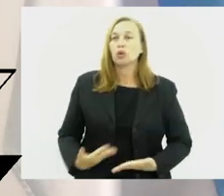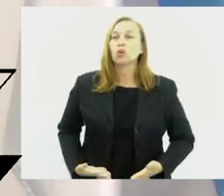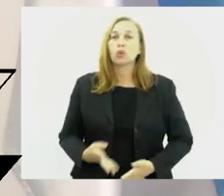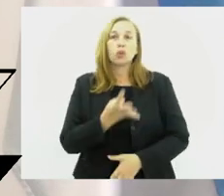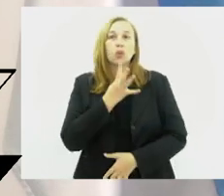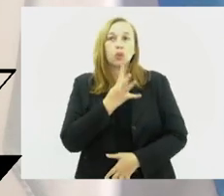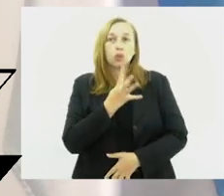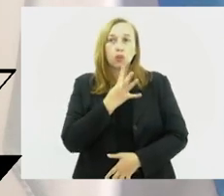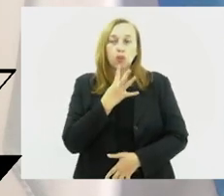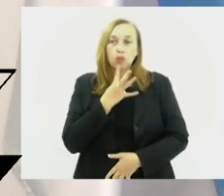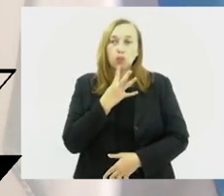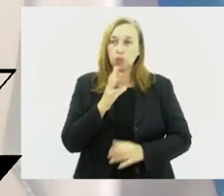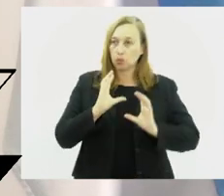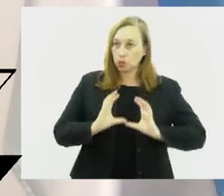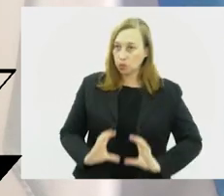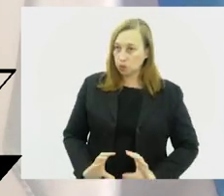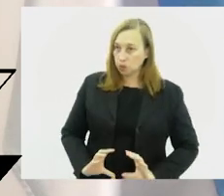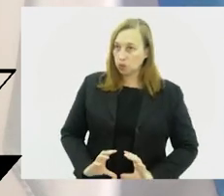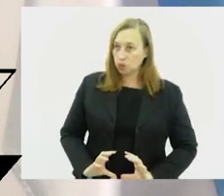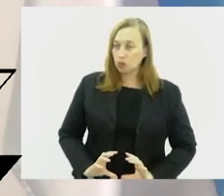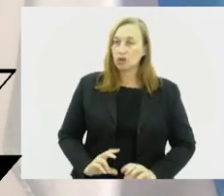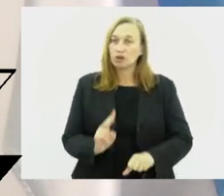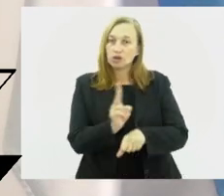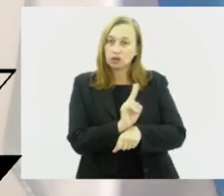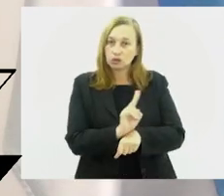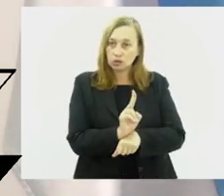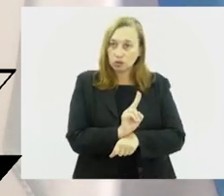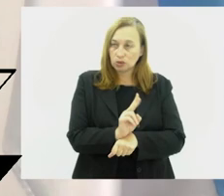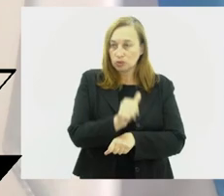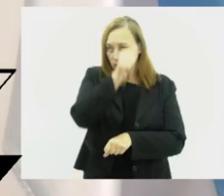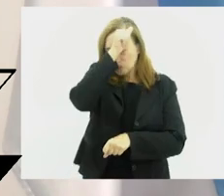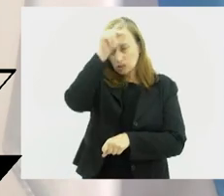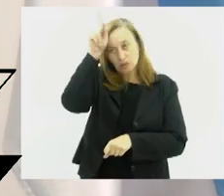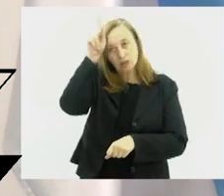da conduta de prevaricação por meio do agente público e